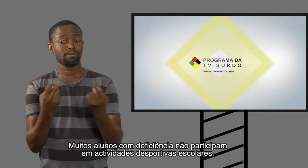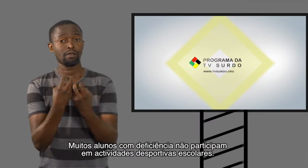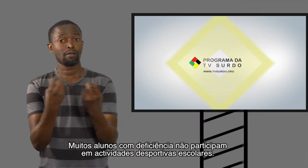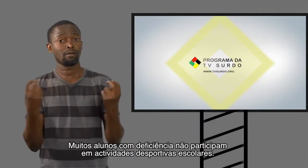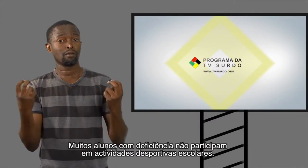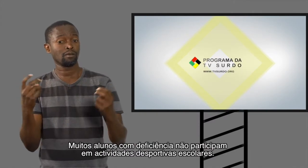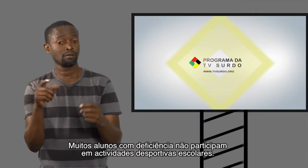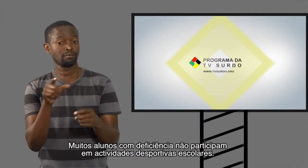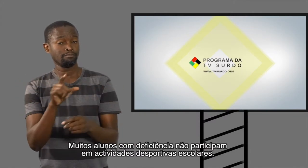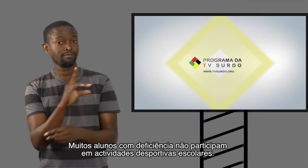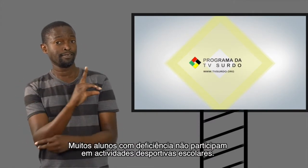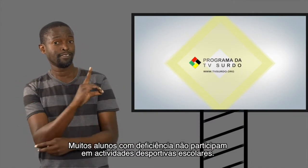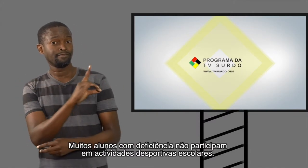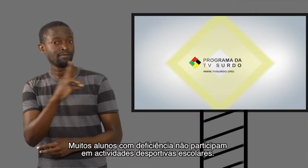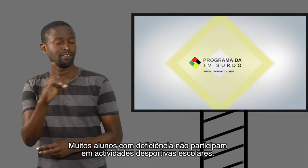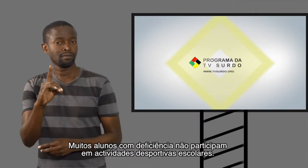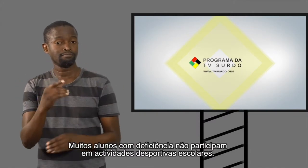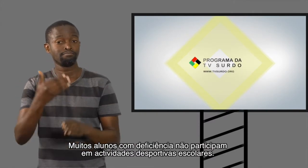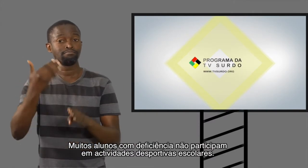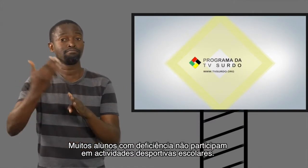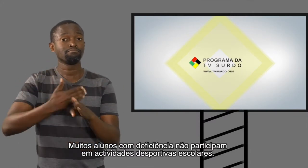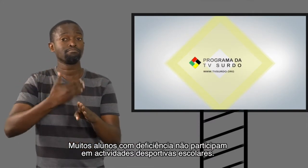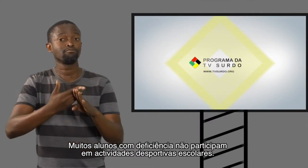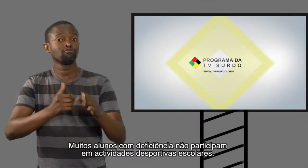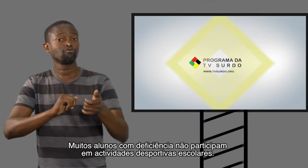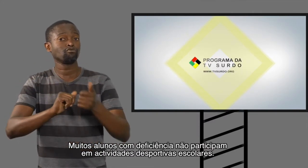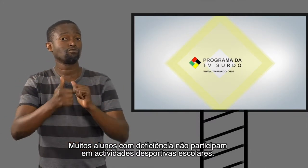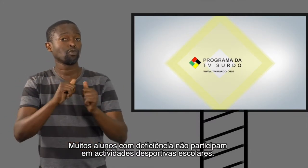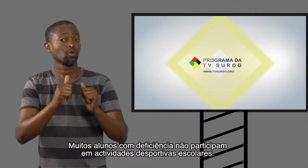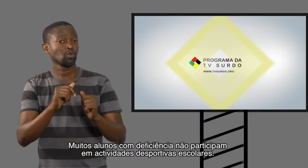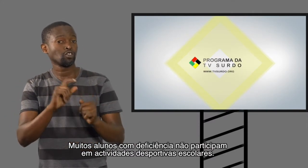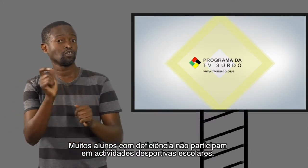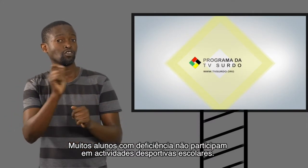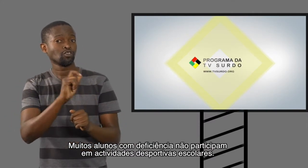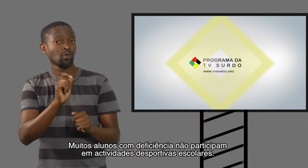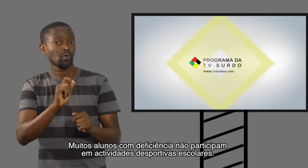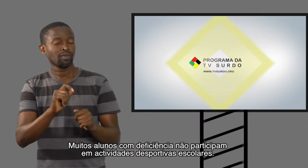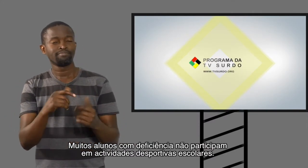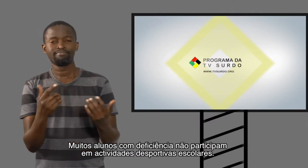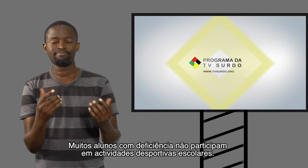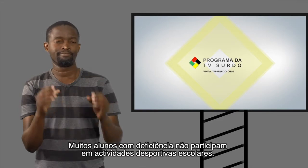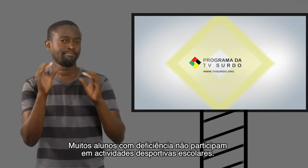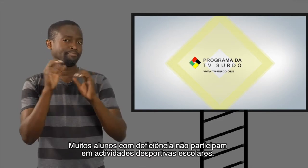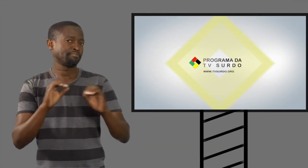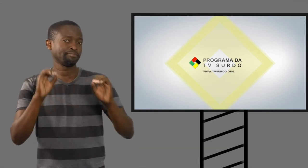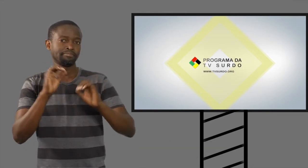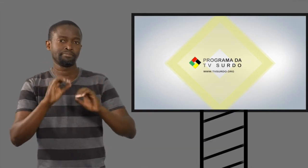Muitos alunos com deficiência não participam em atividades desportivas escolares.